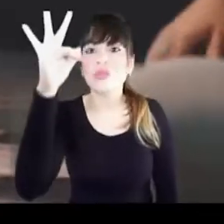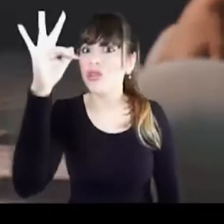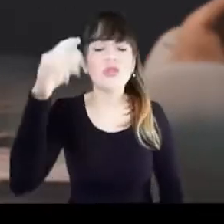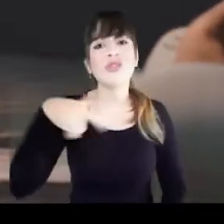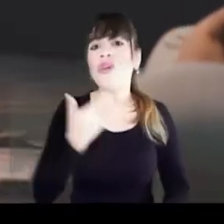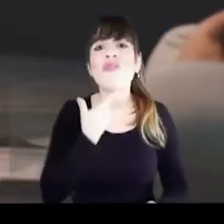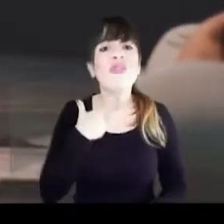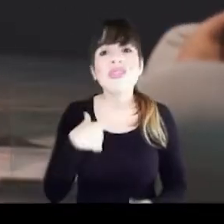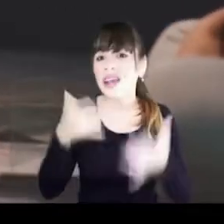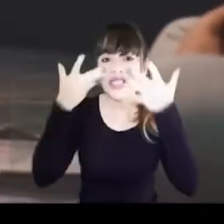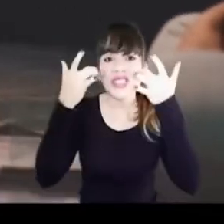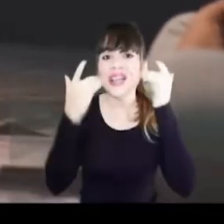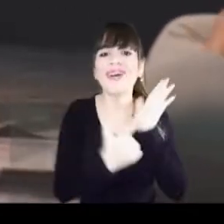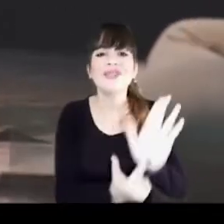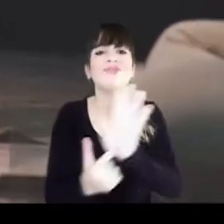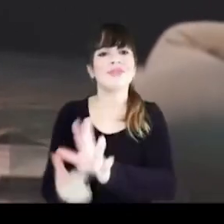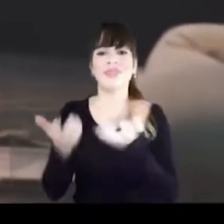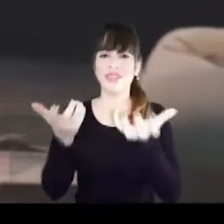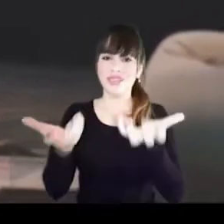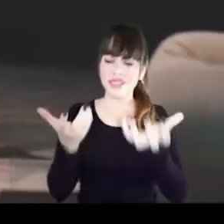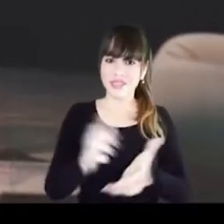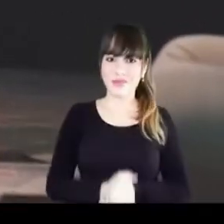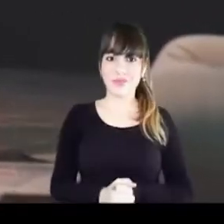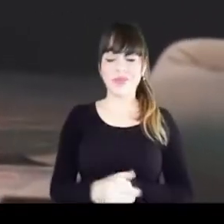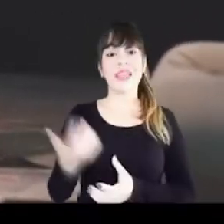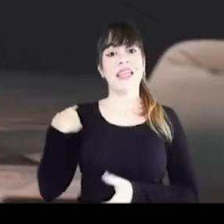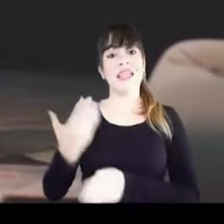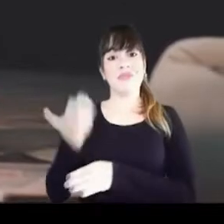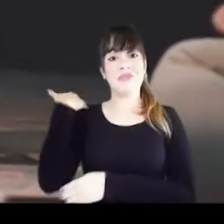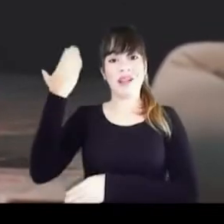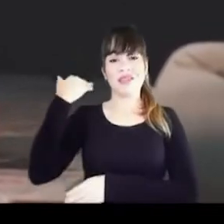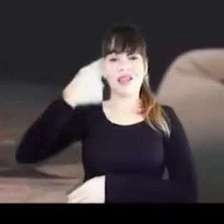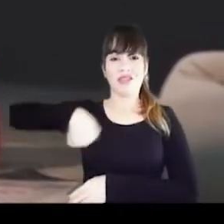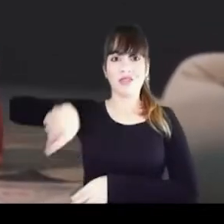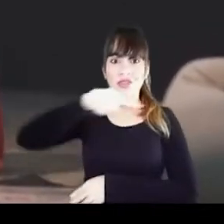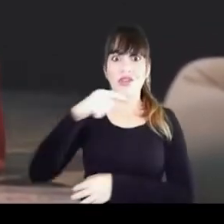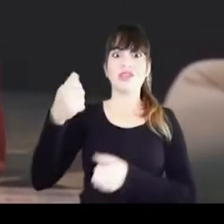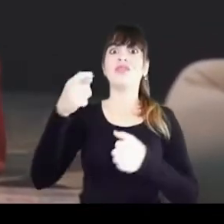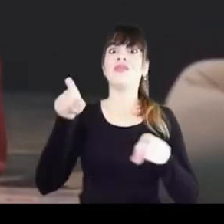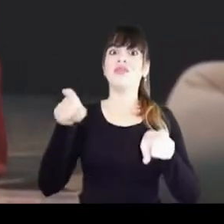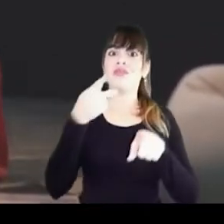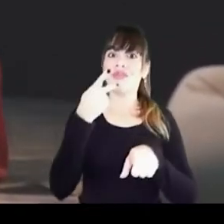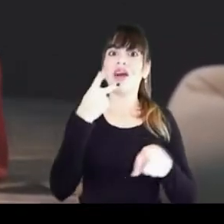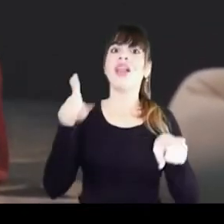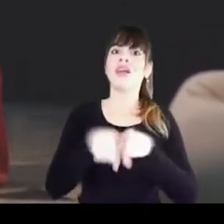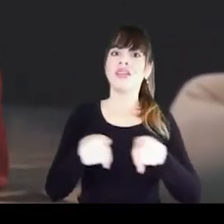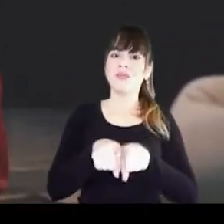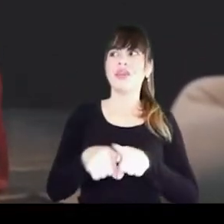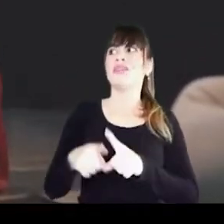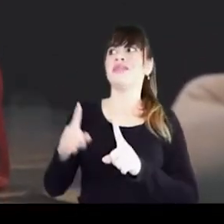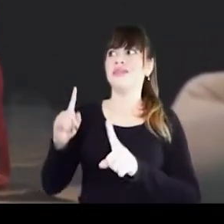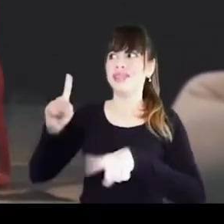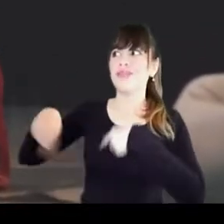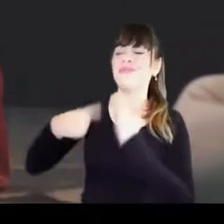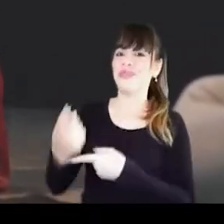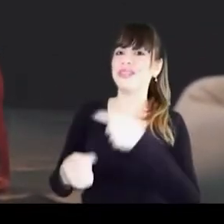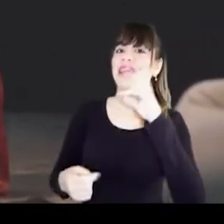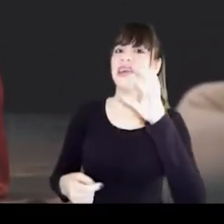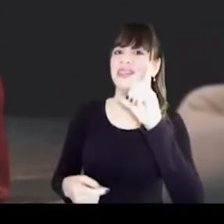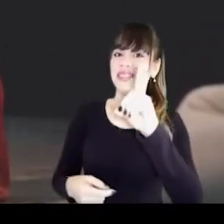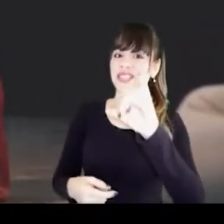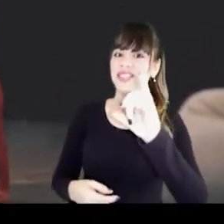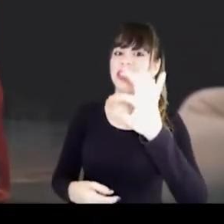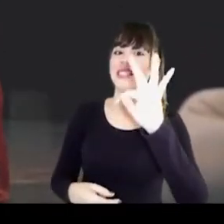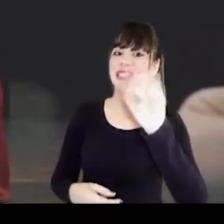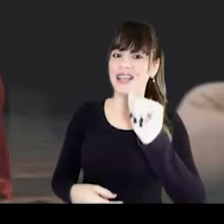pensava no futuro, a gente queria fazer teatro, né? E como na época também, e aí isso é muito bacana da gente falar, tá na falando época, de uma pós-ditadura, né?